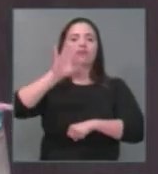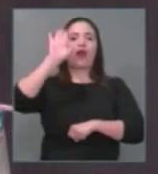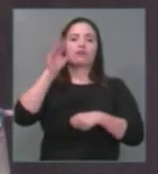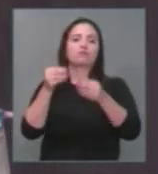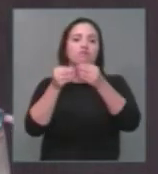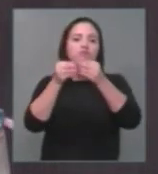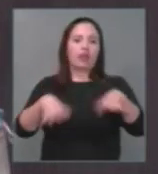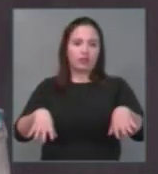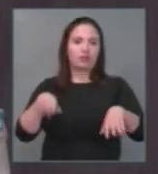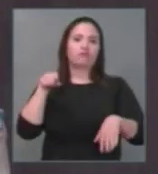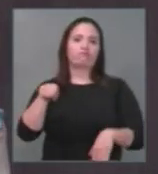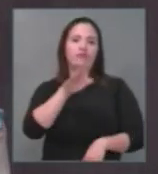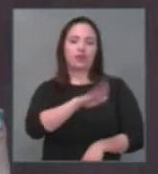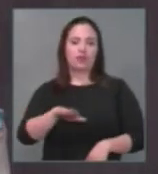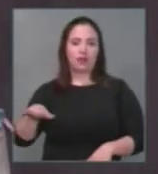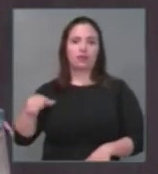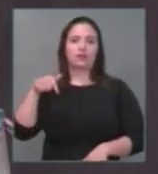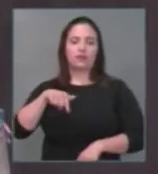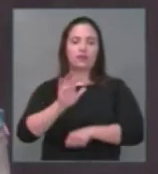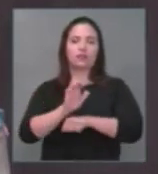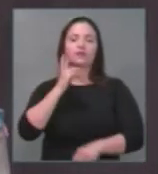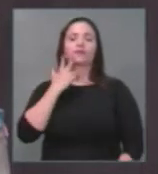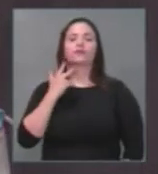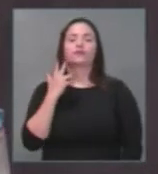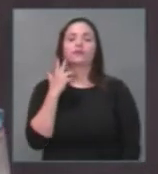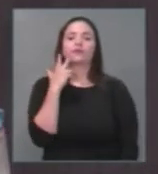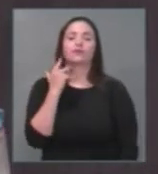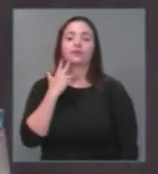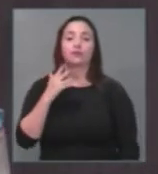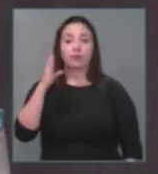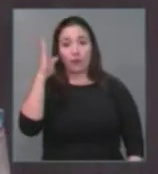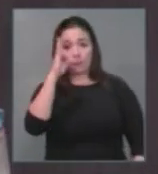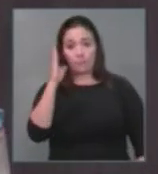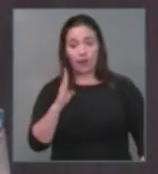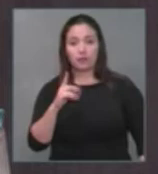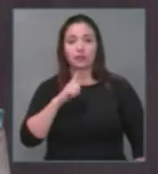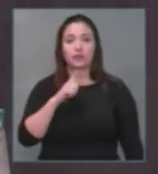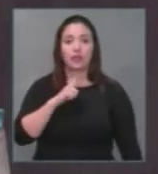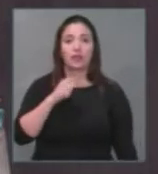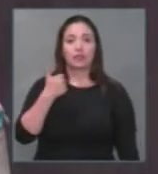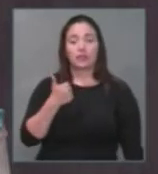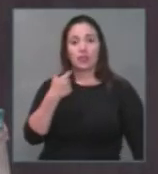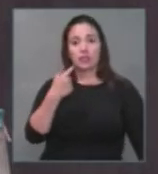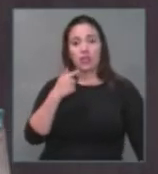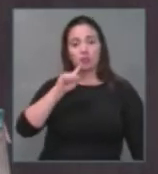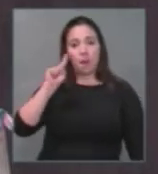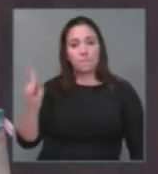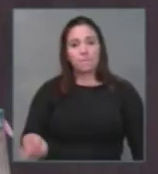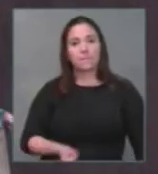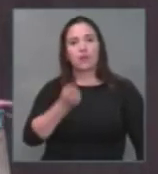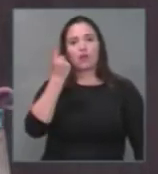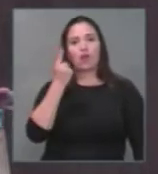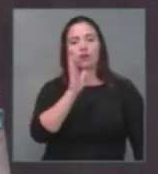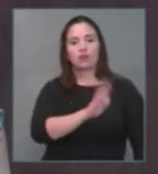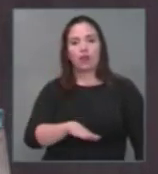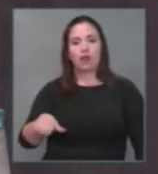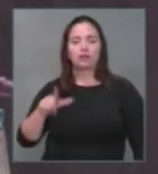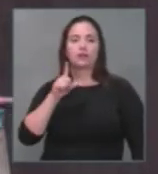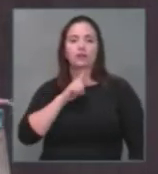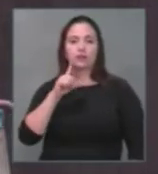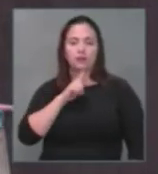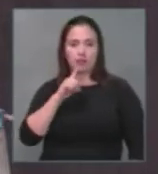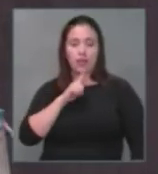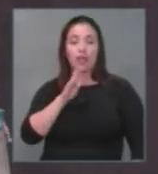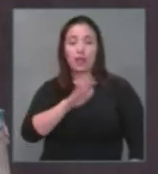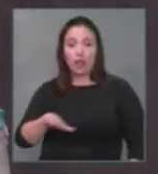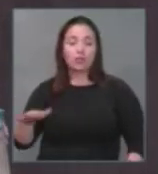cometidas contra a infância cearense. O Brasil tem 17 milhões de crianças vivendo na pobreza, crianças e